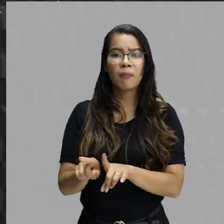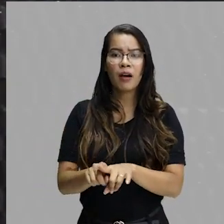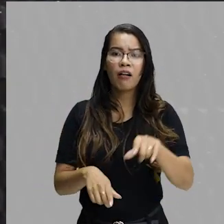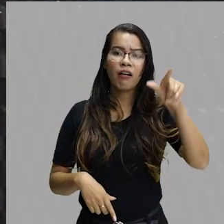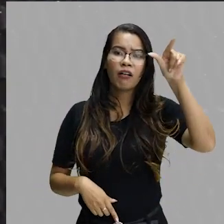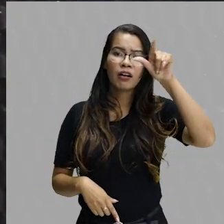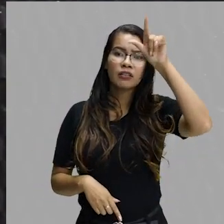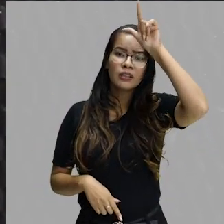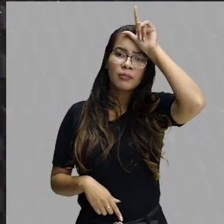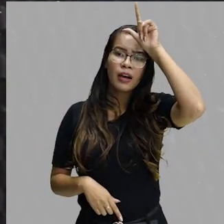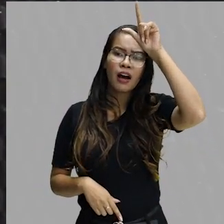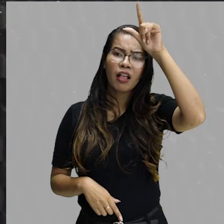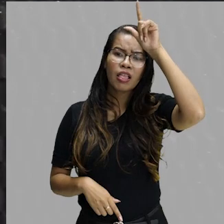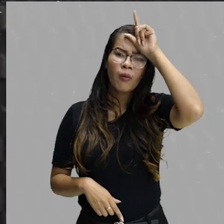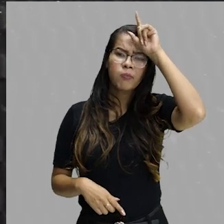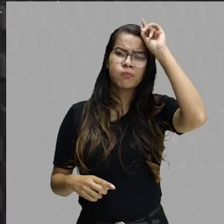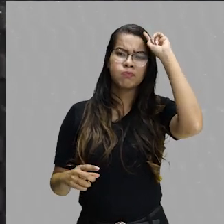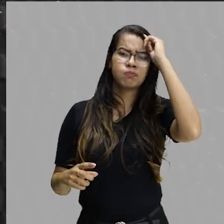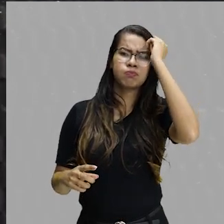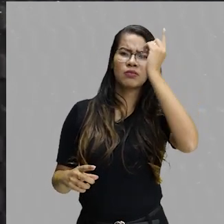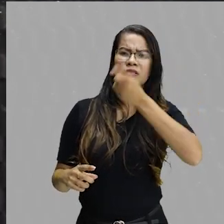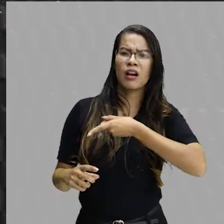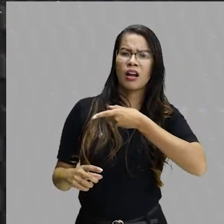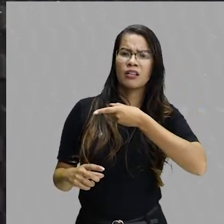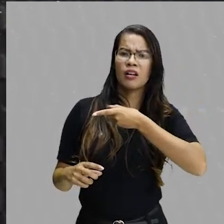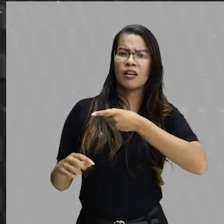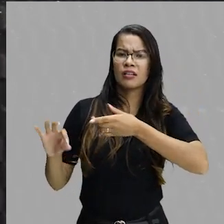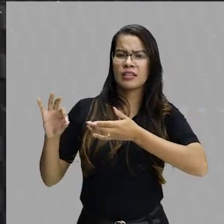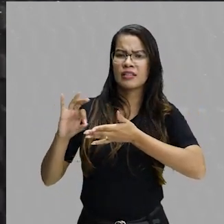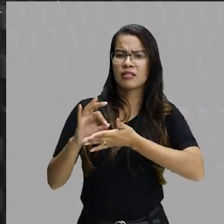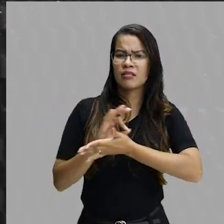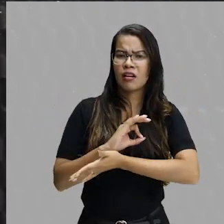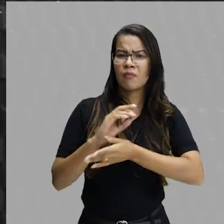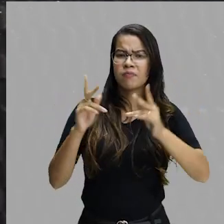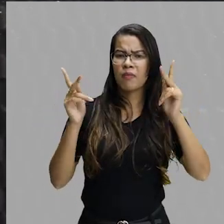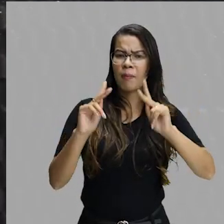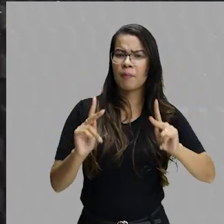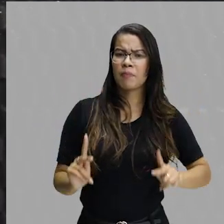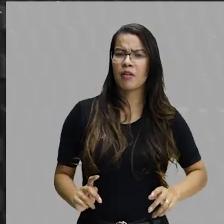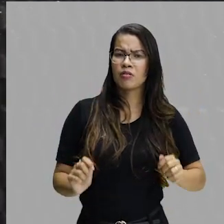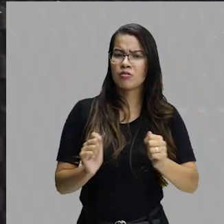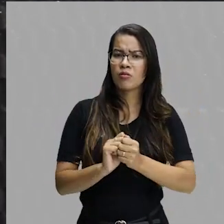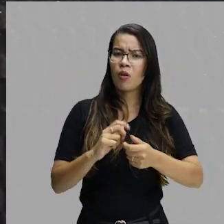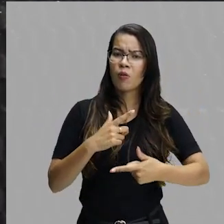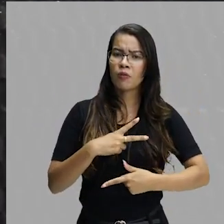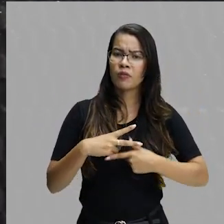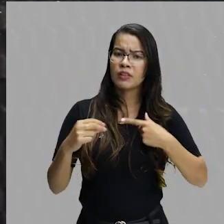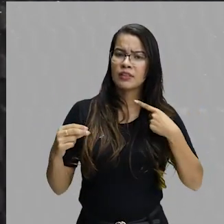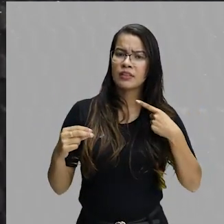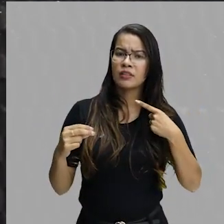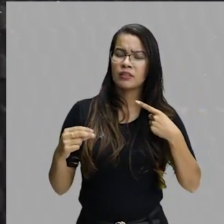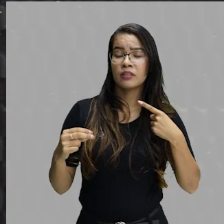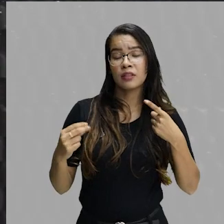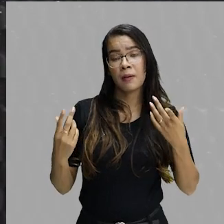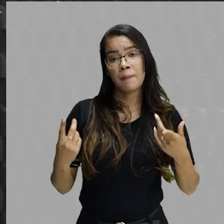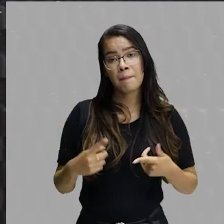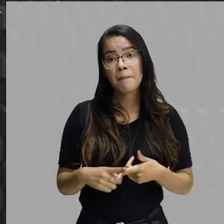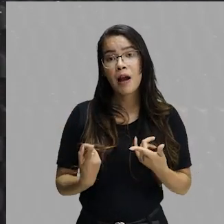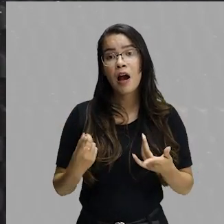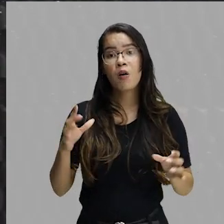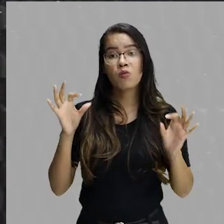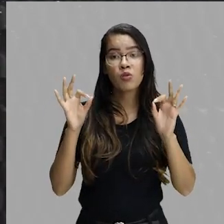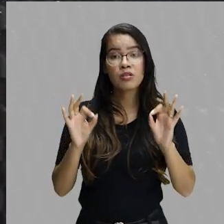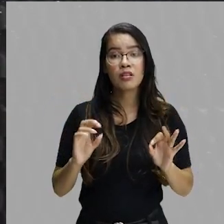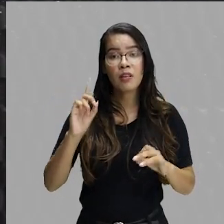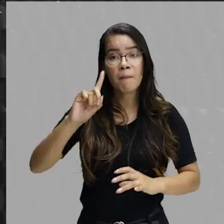foi obrigada a assinar uma paz com vencedores. Quando o ideal, após uma guerra,